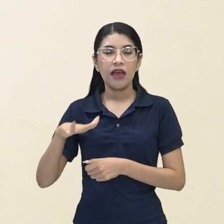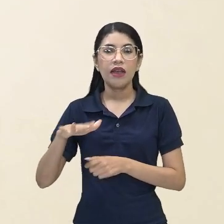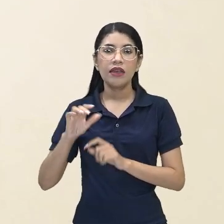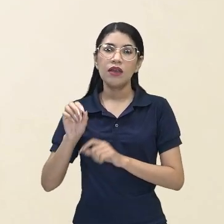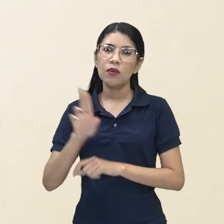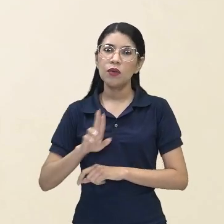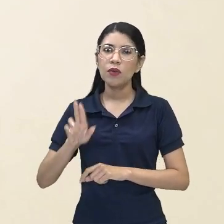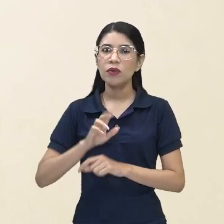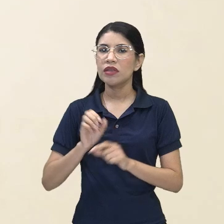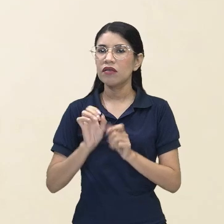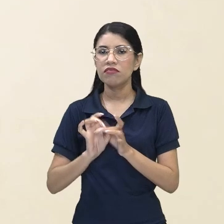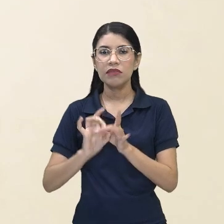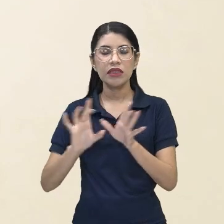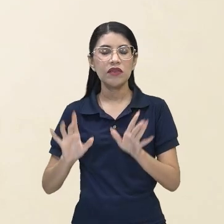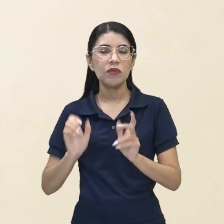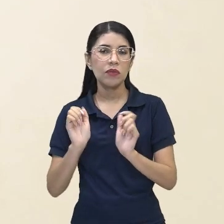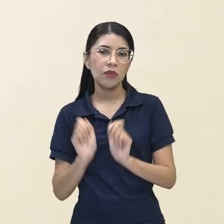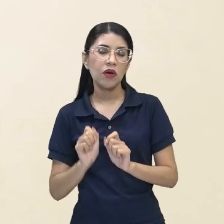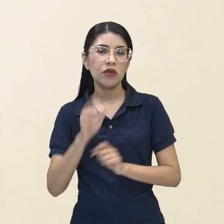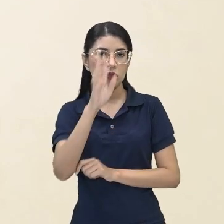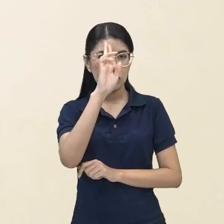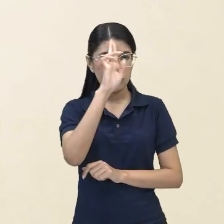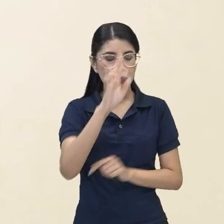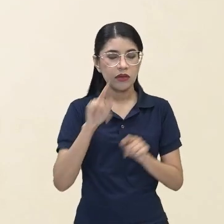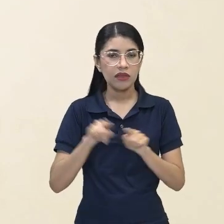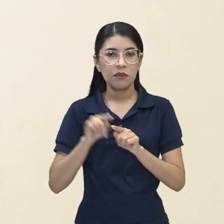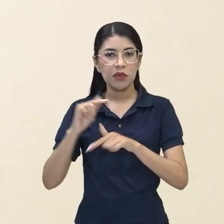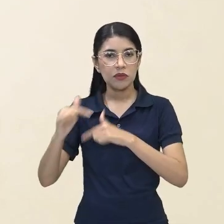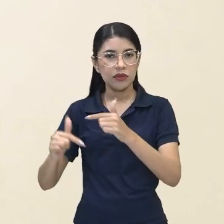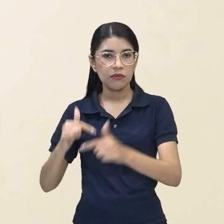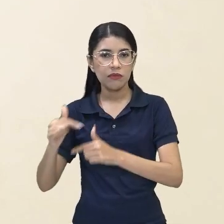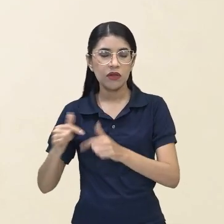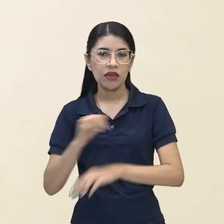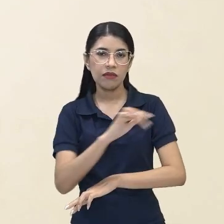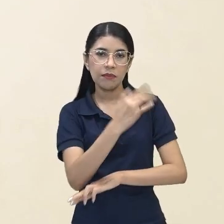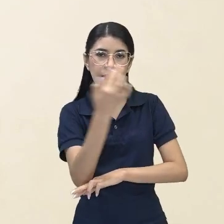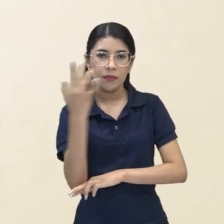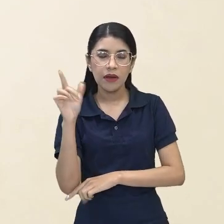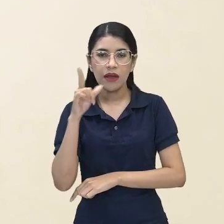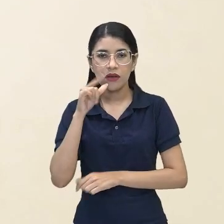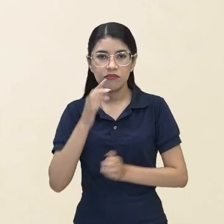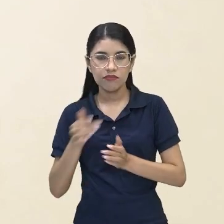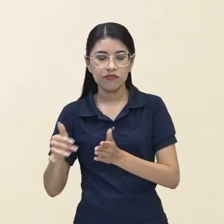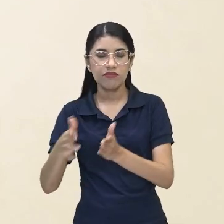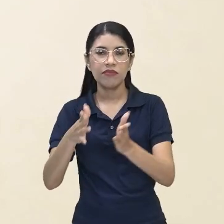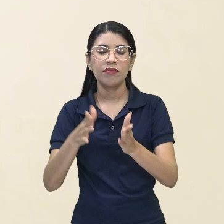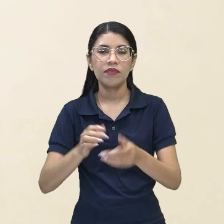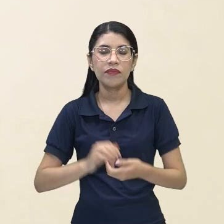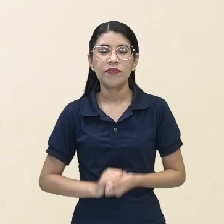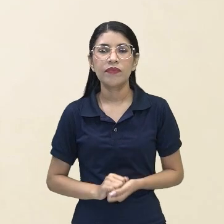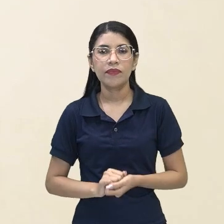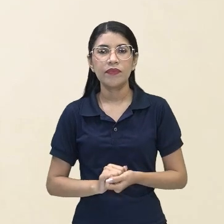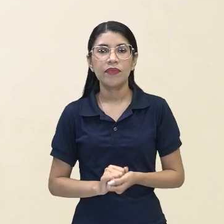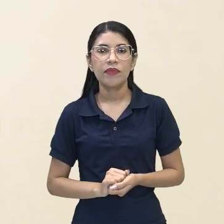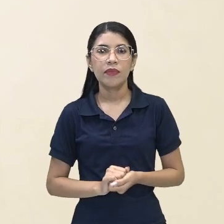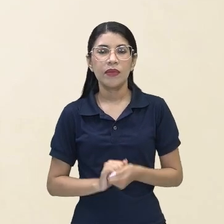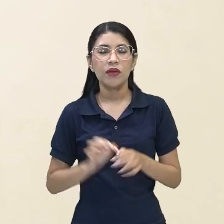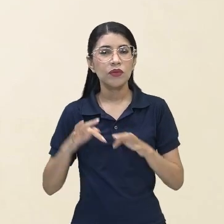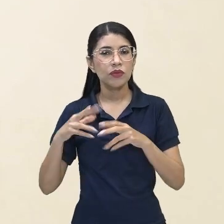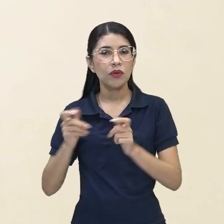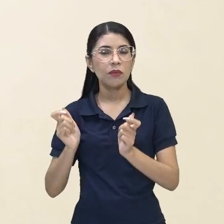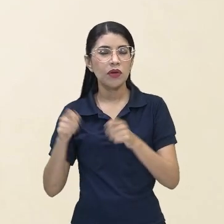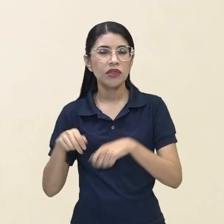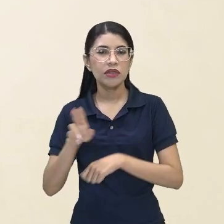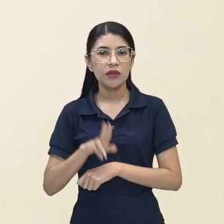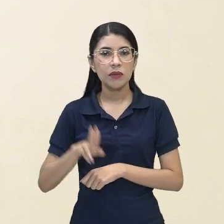uso comum, tanto de servo como de senhor, que eram os bosques, os rios, enfim. todo um aparato ali que era